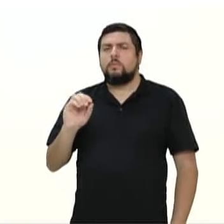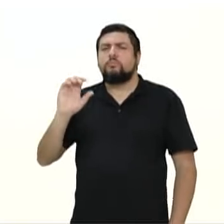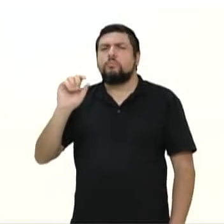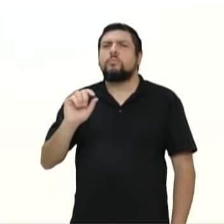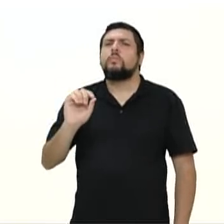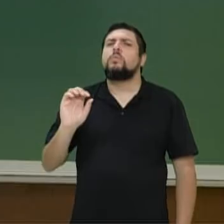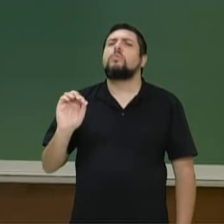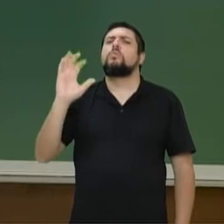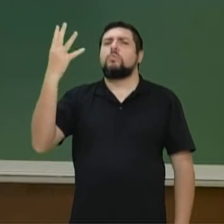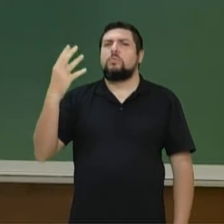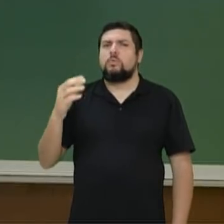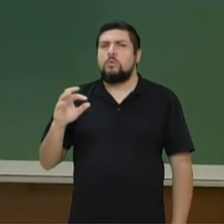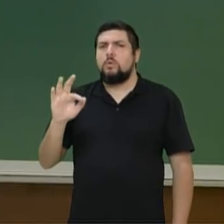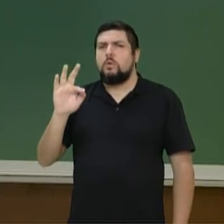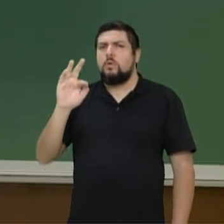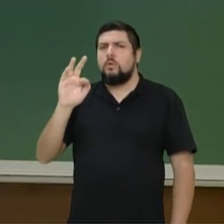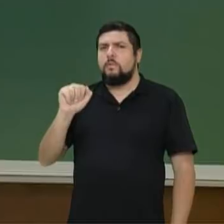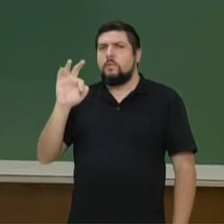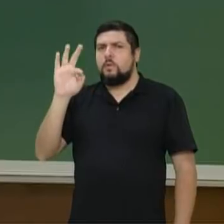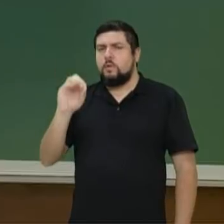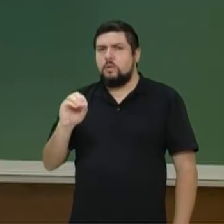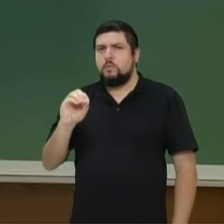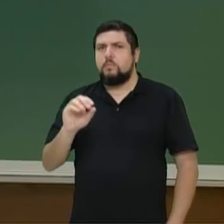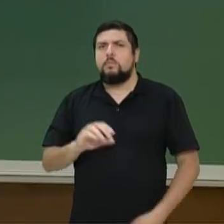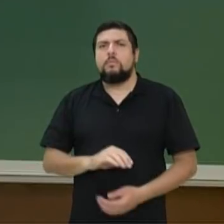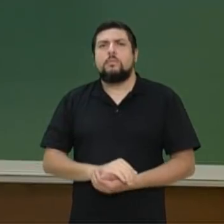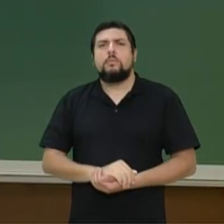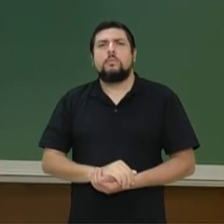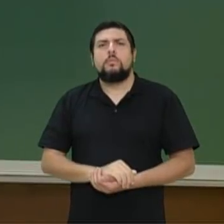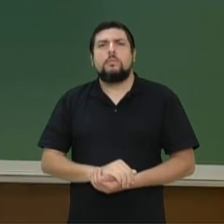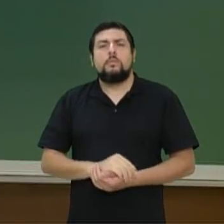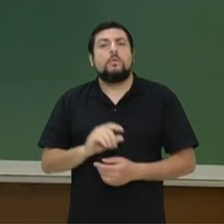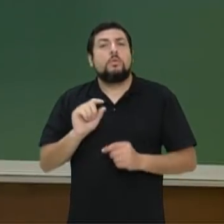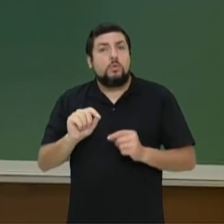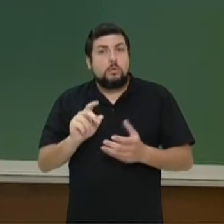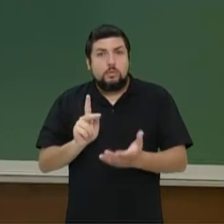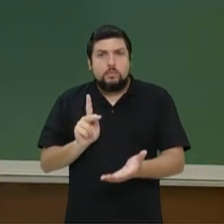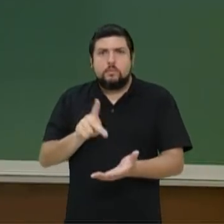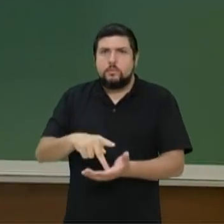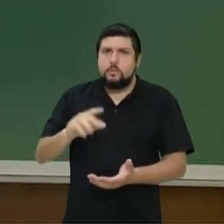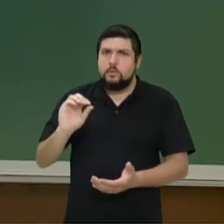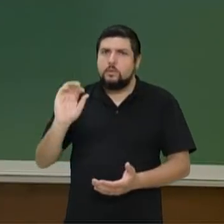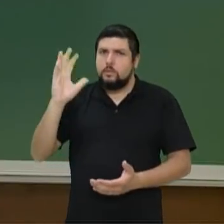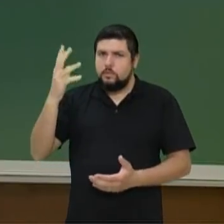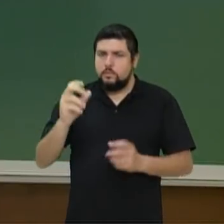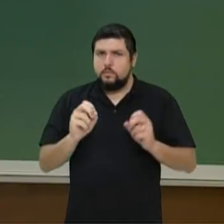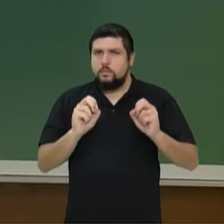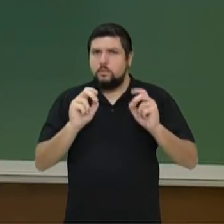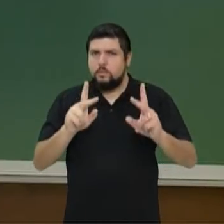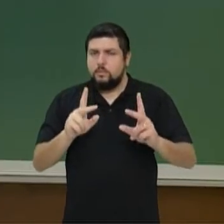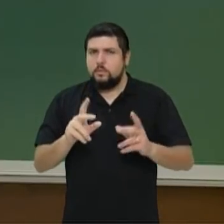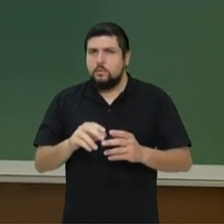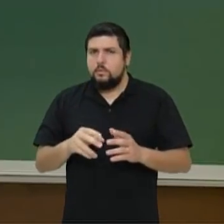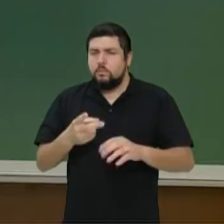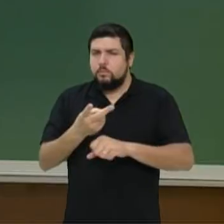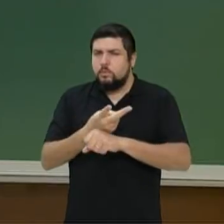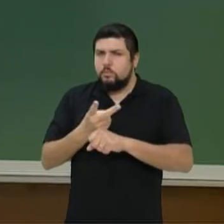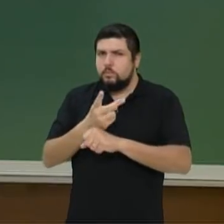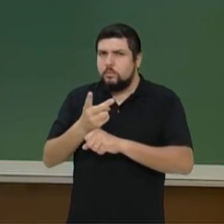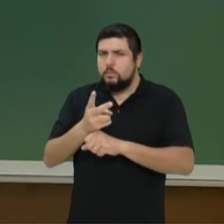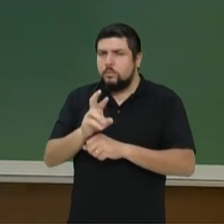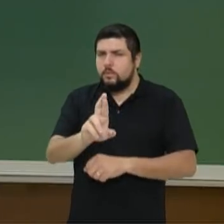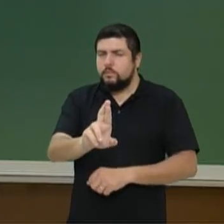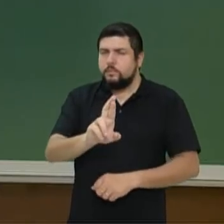relatados pela autora. Veja, fatos, algo realmente que aconteceu, tá bom? Então, um tempinho